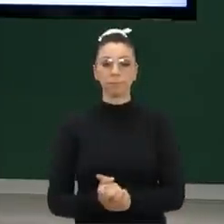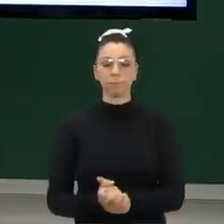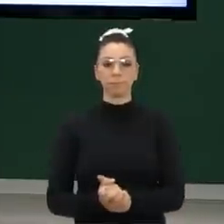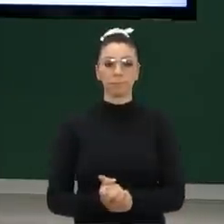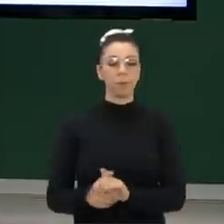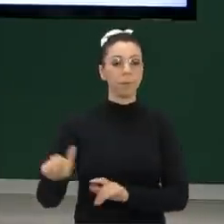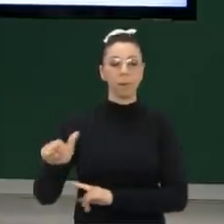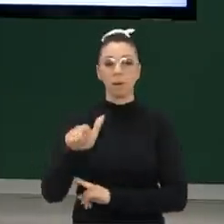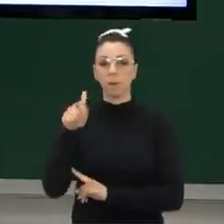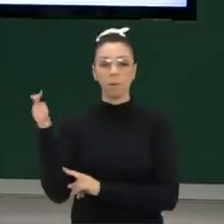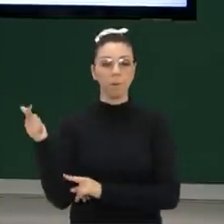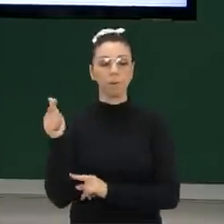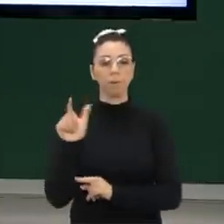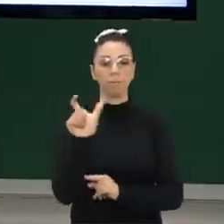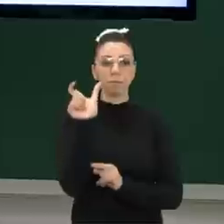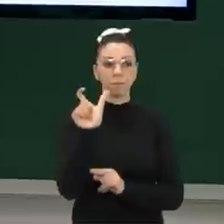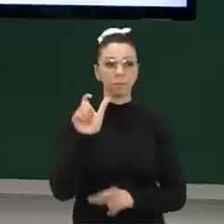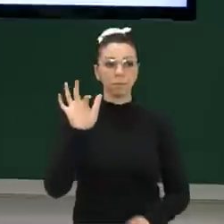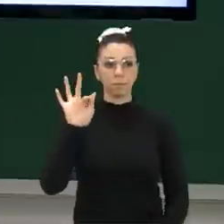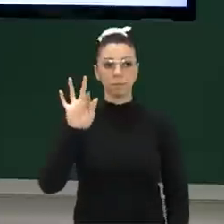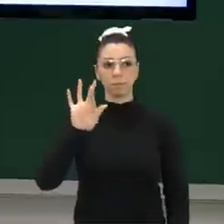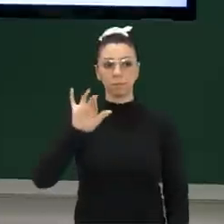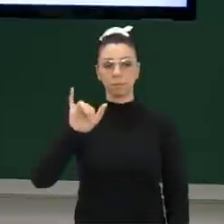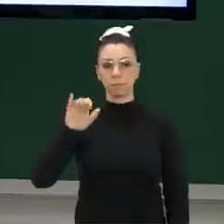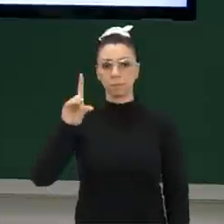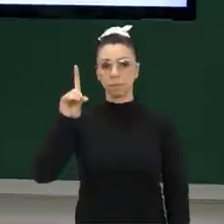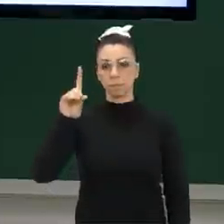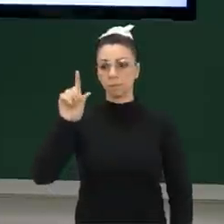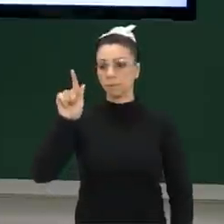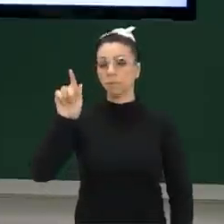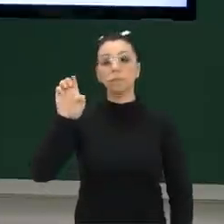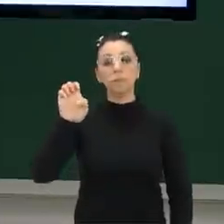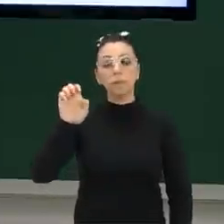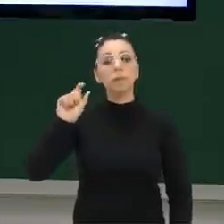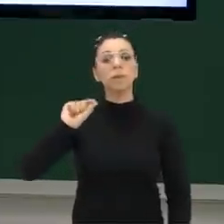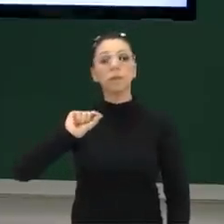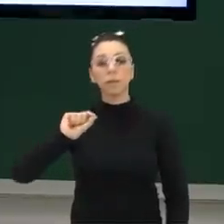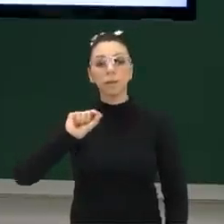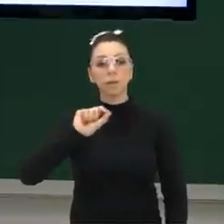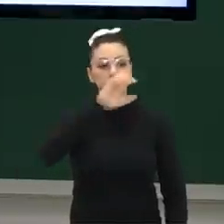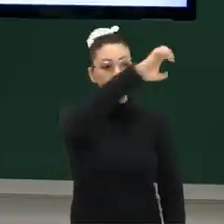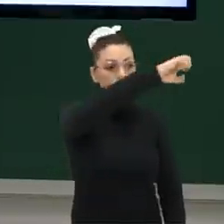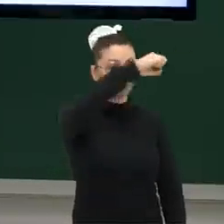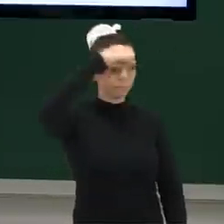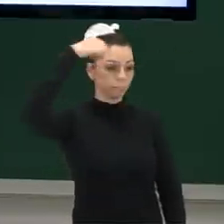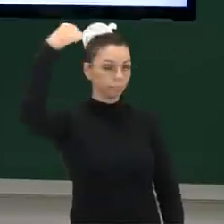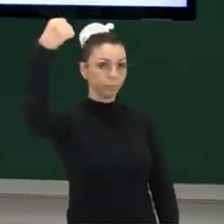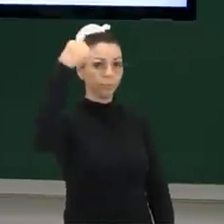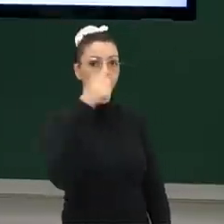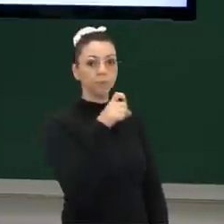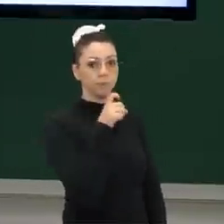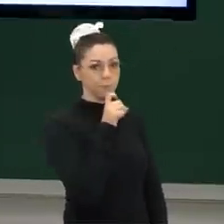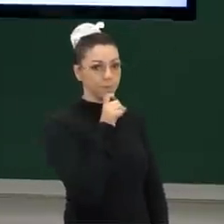fridge, fridge, a geladeira. Então, copia essas palavrinhas no